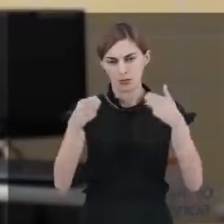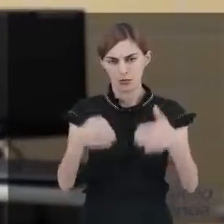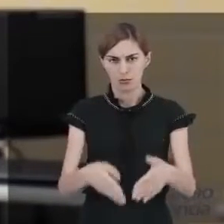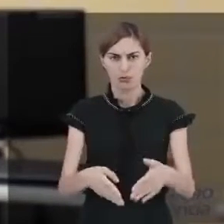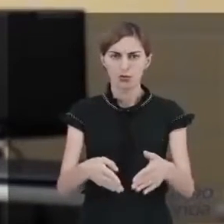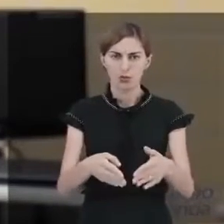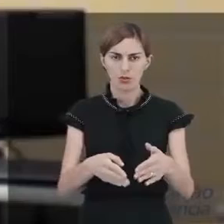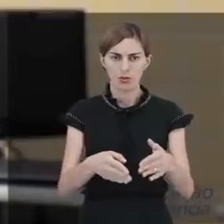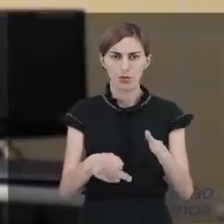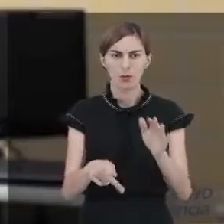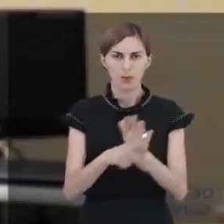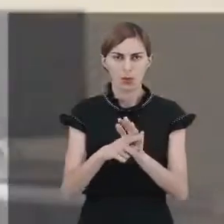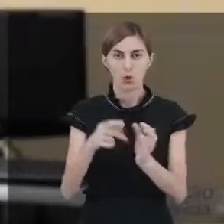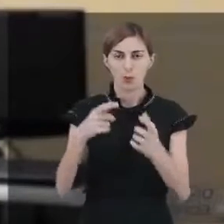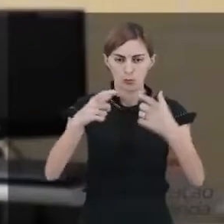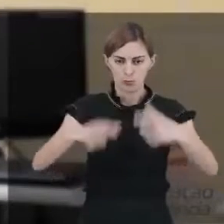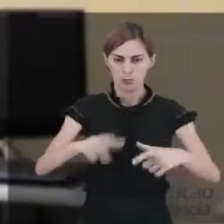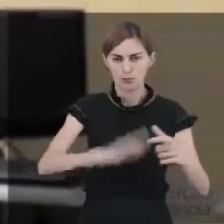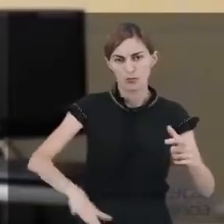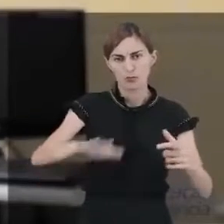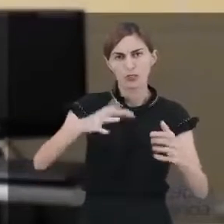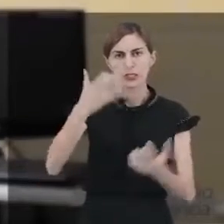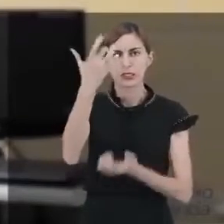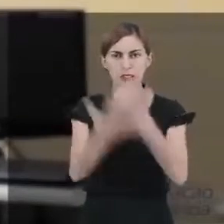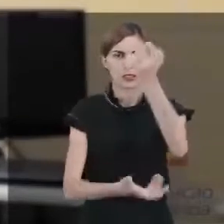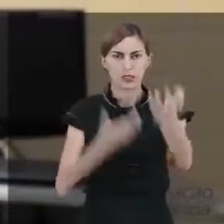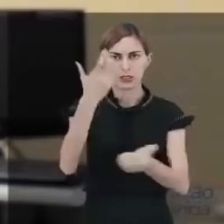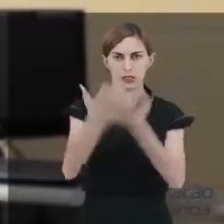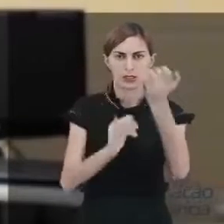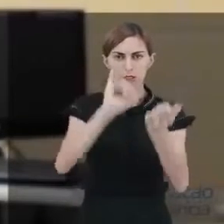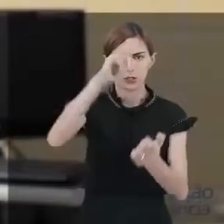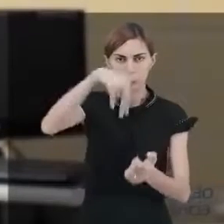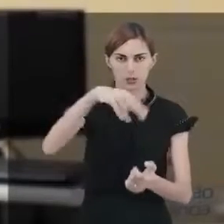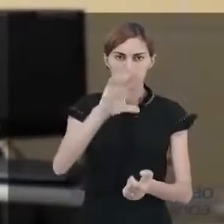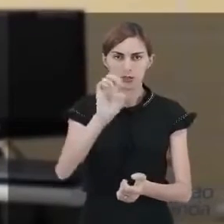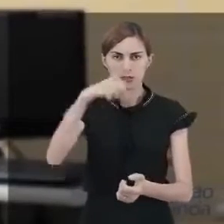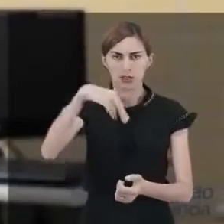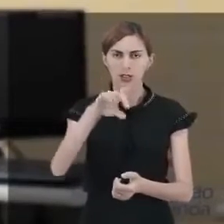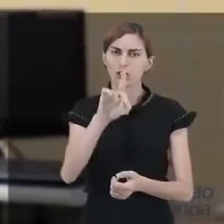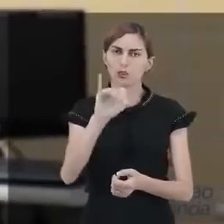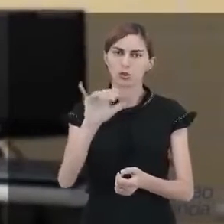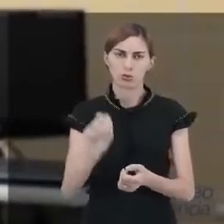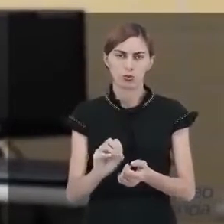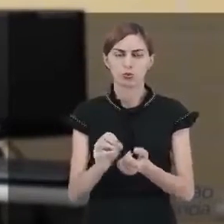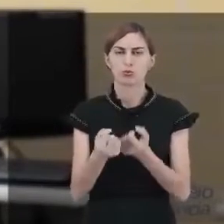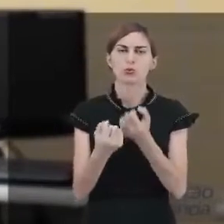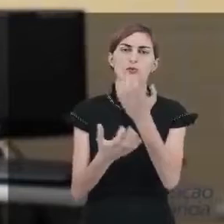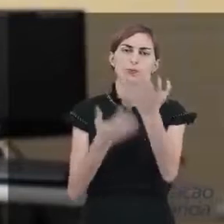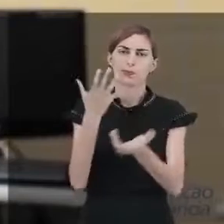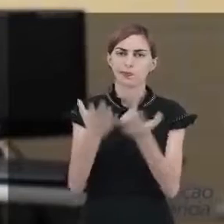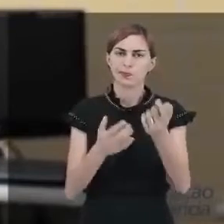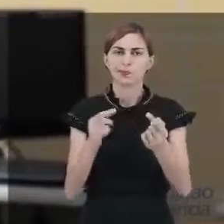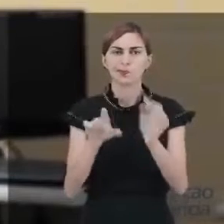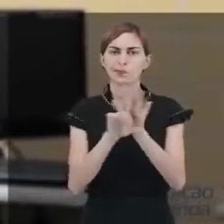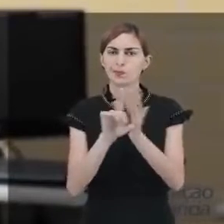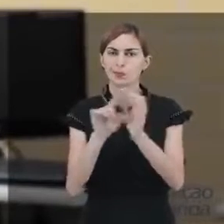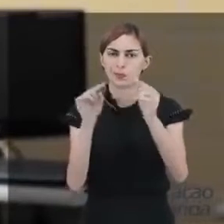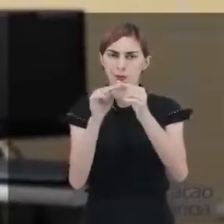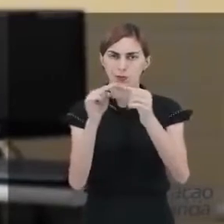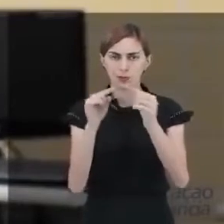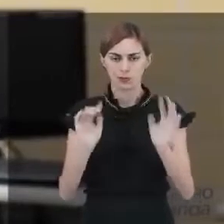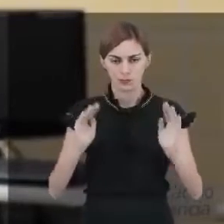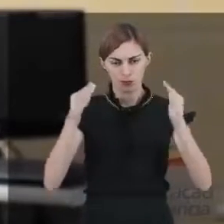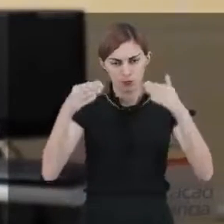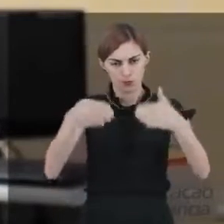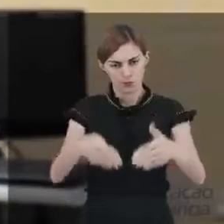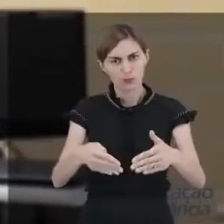voltada à área de incêndios. A primeira competência que fala sobre a legislação aplicada referente